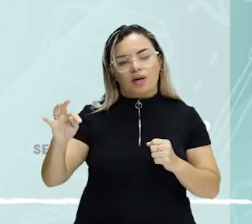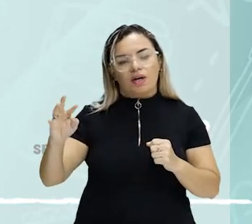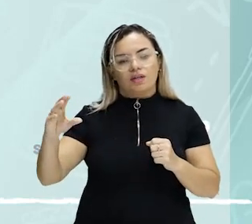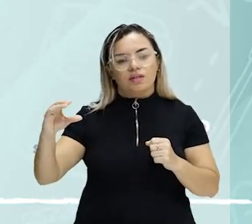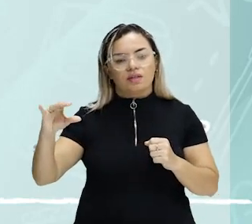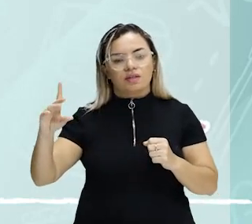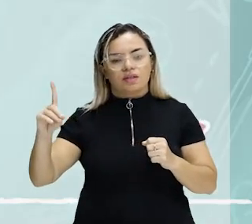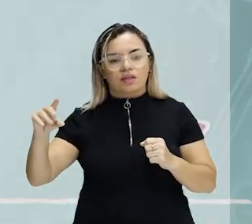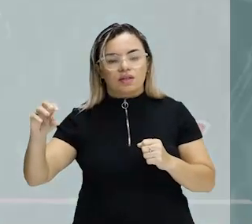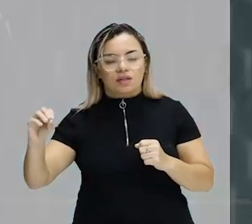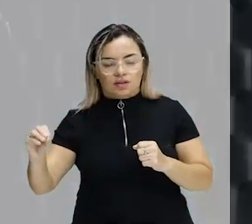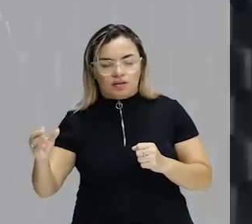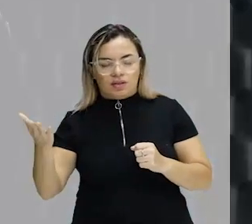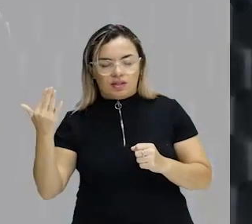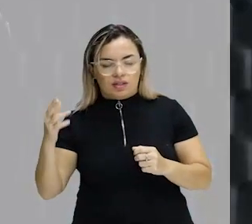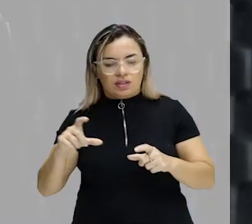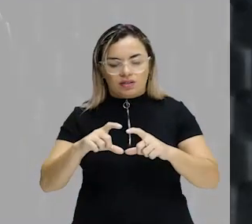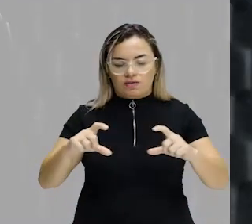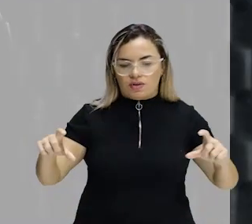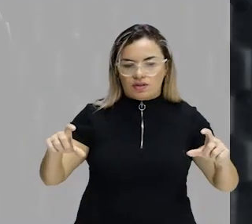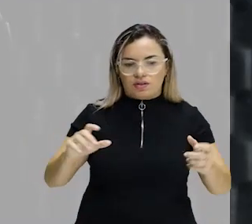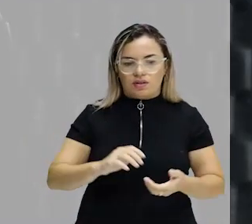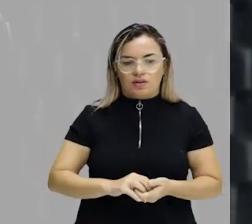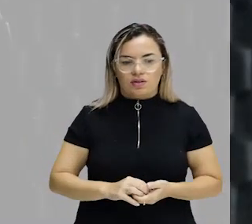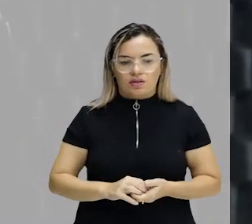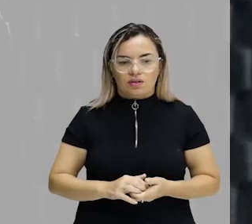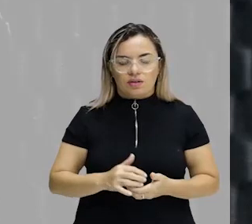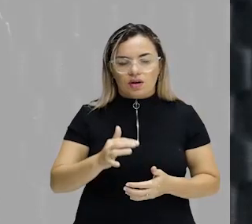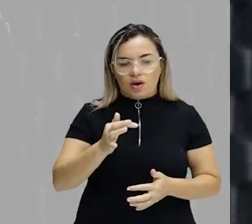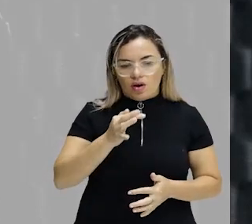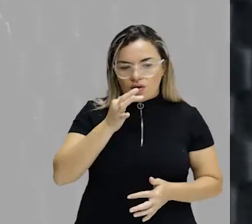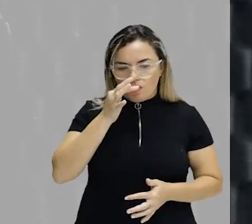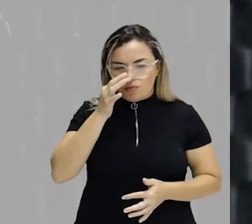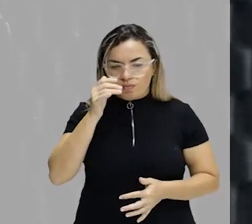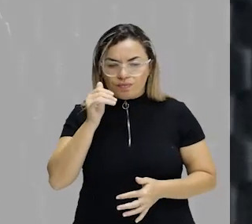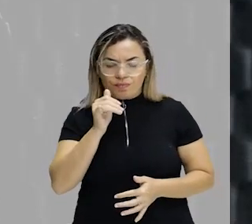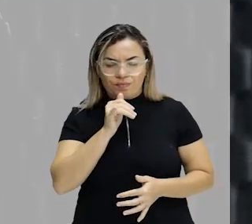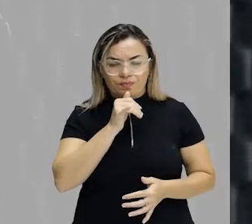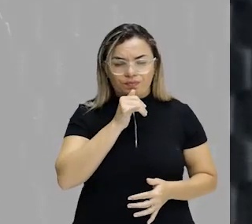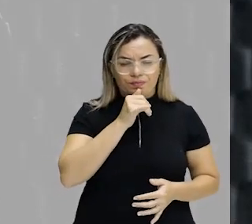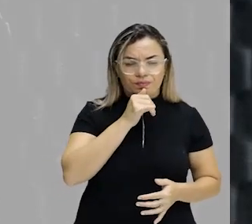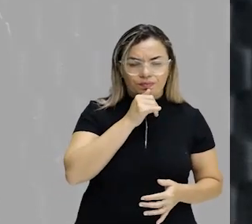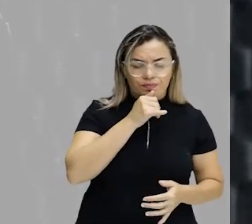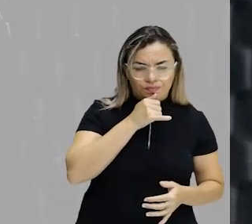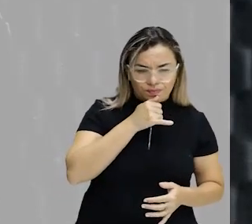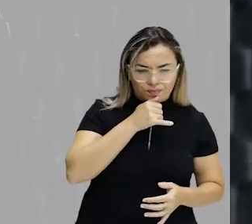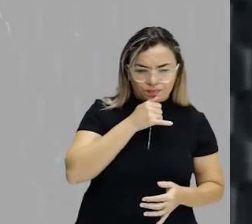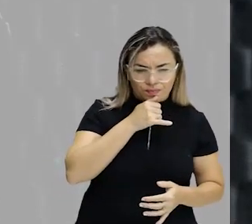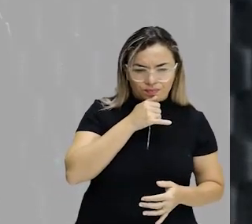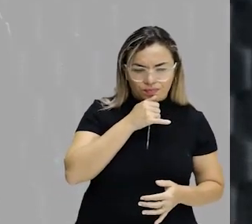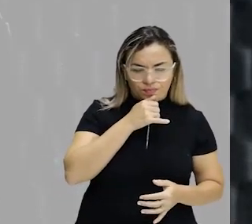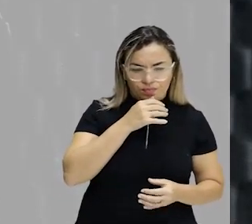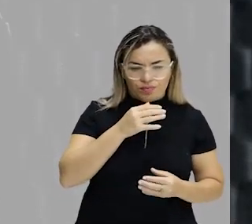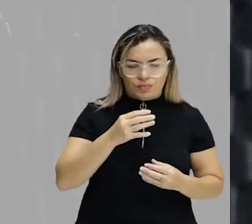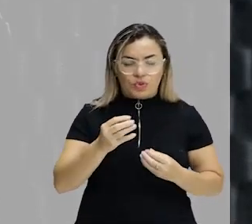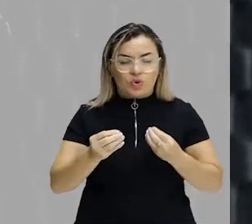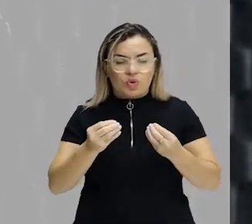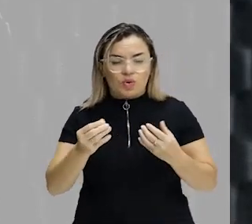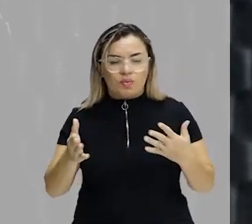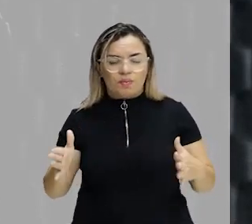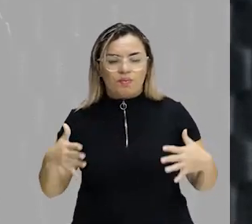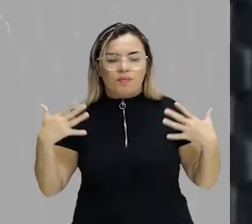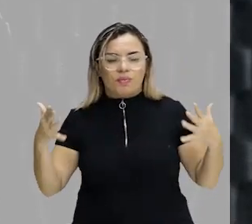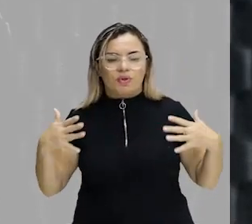as frases. Vou voltar para você ver. Ó. Flores tristes e baldias, como a alegria, que não tem onde